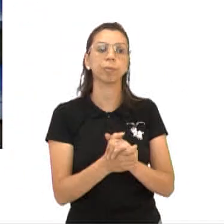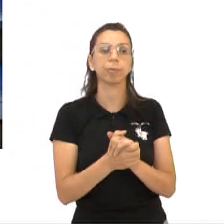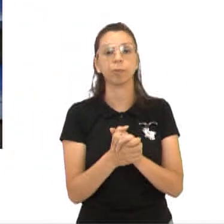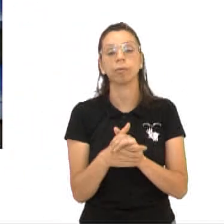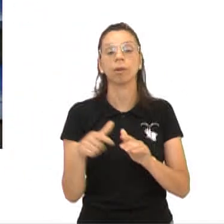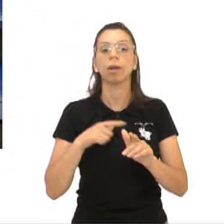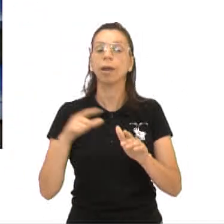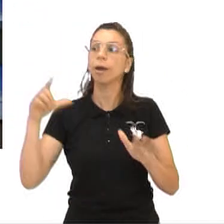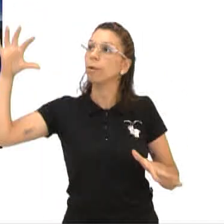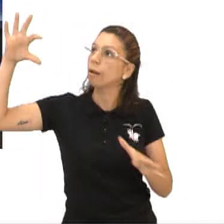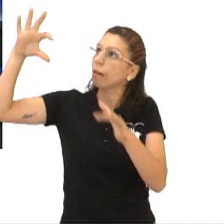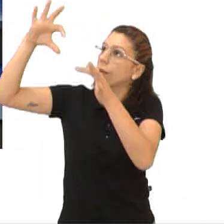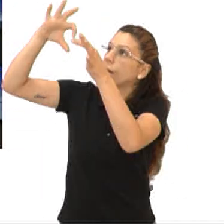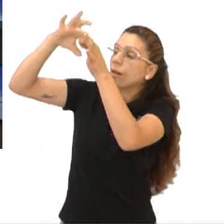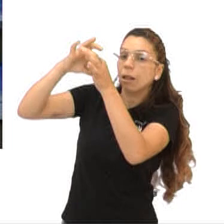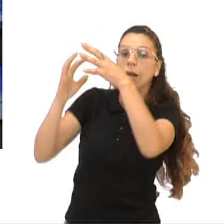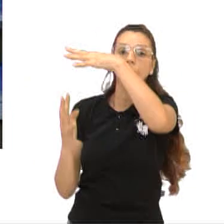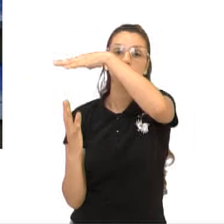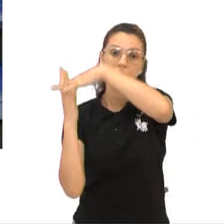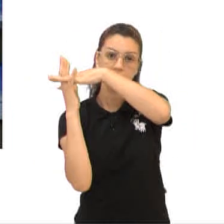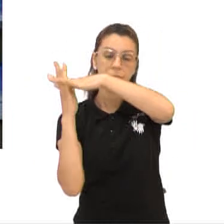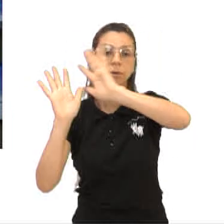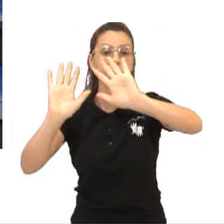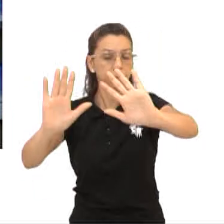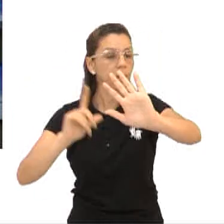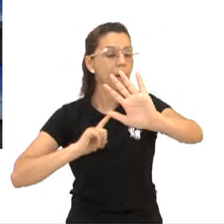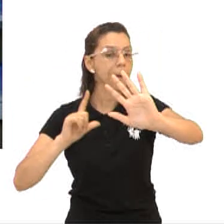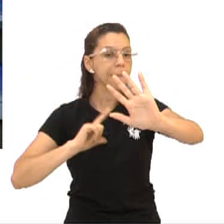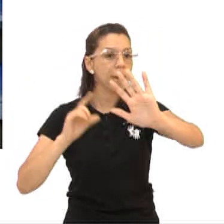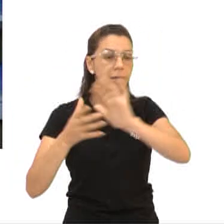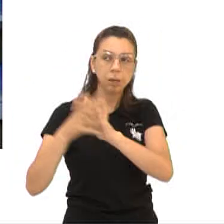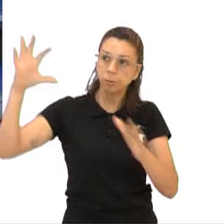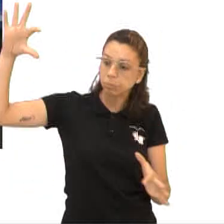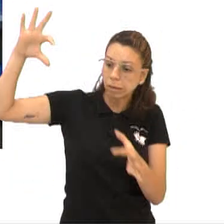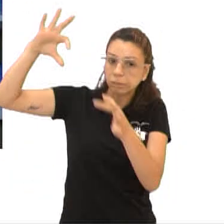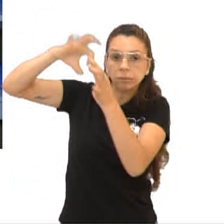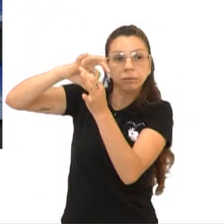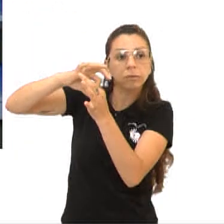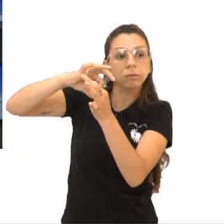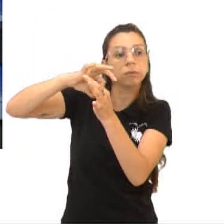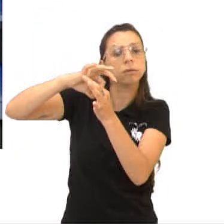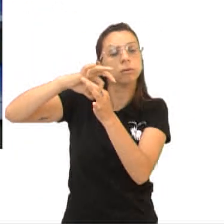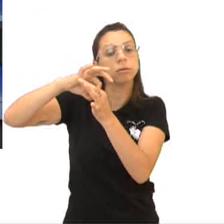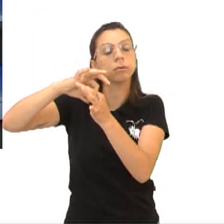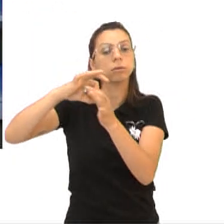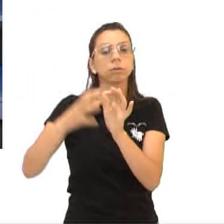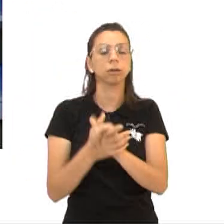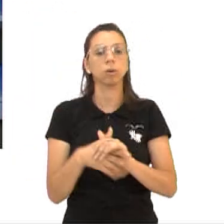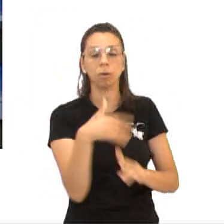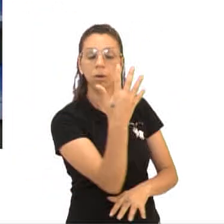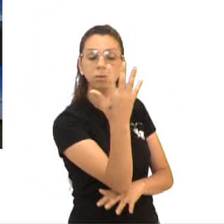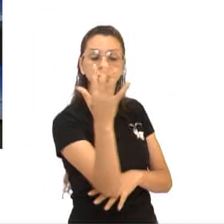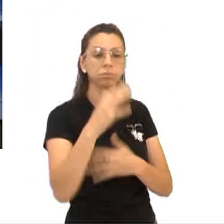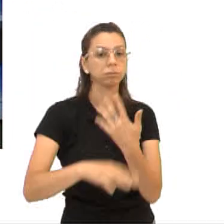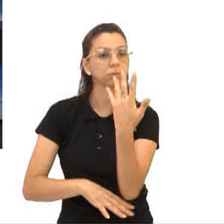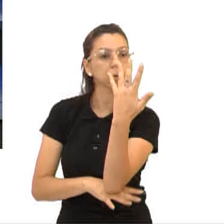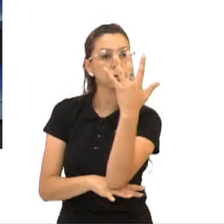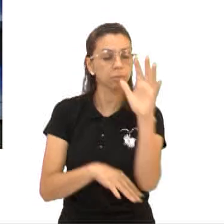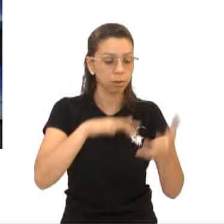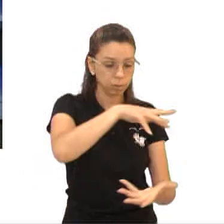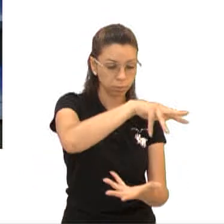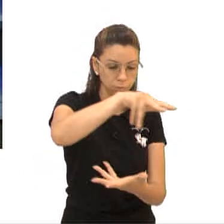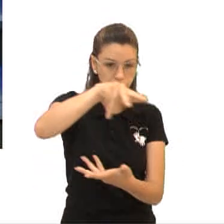uma entidade transcendente, mas uma conexão direta com o imanente, com a natureza, com o mundo e